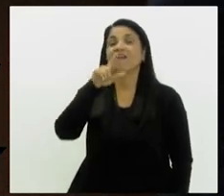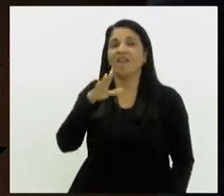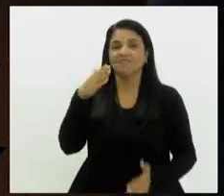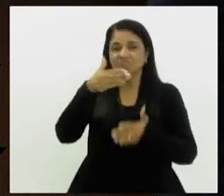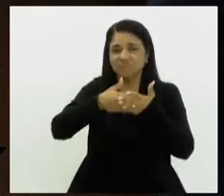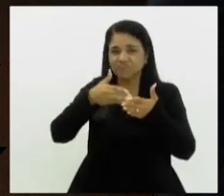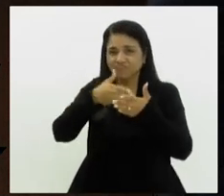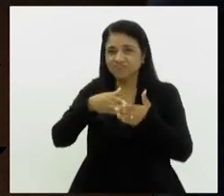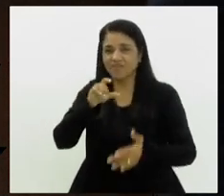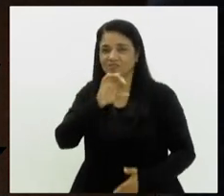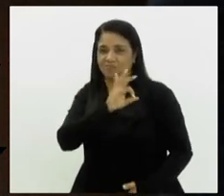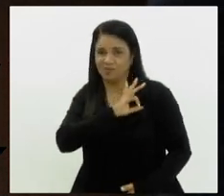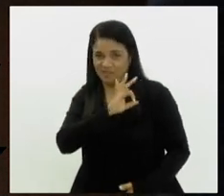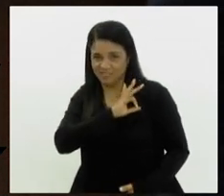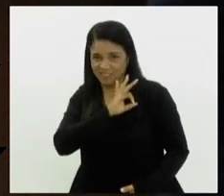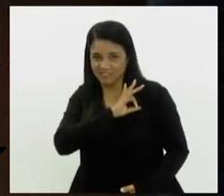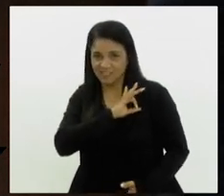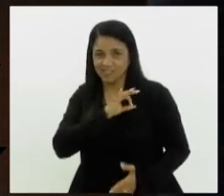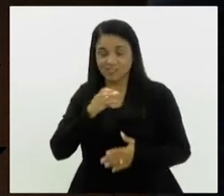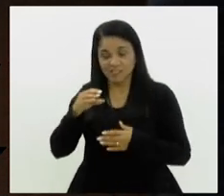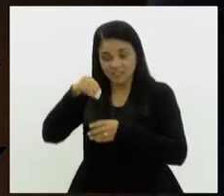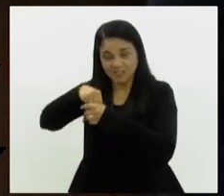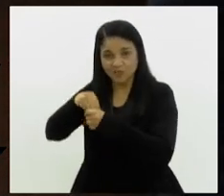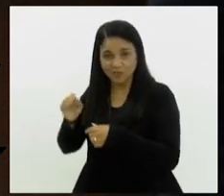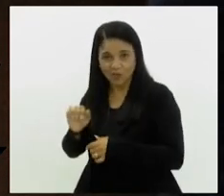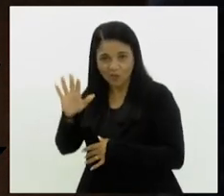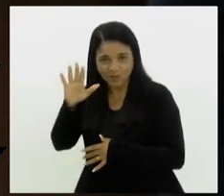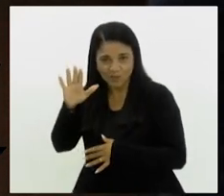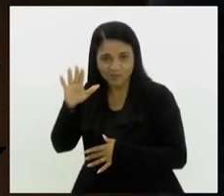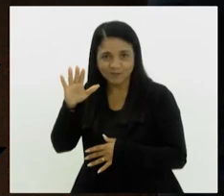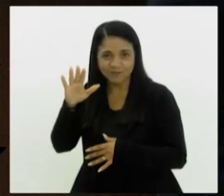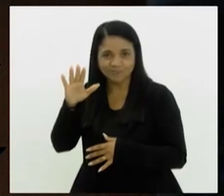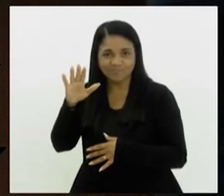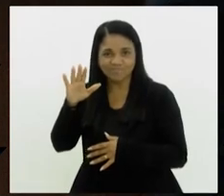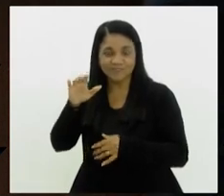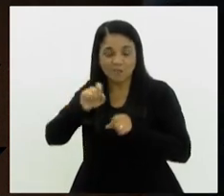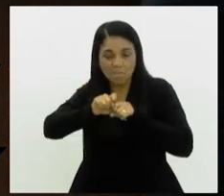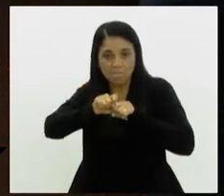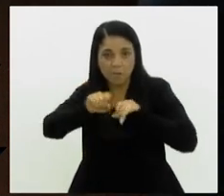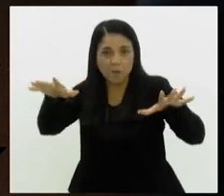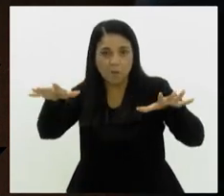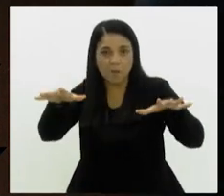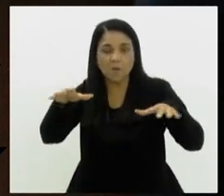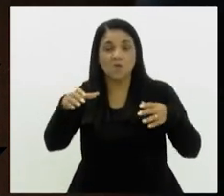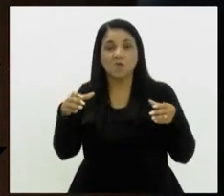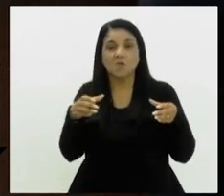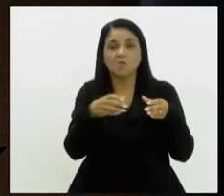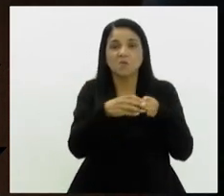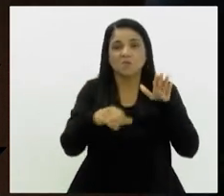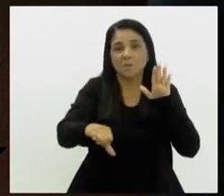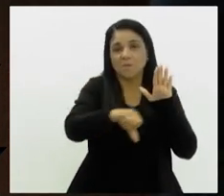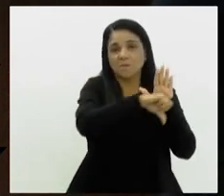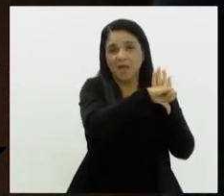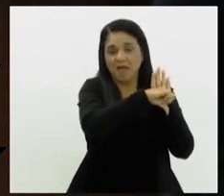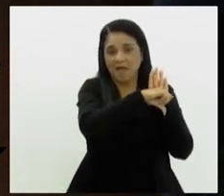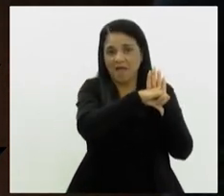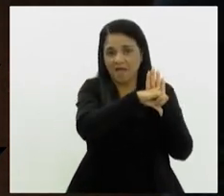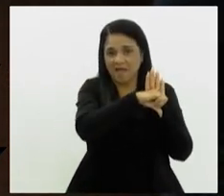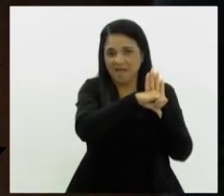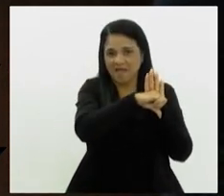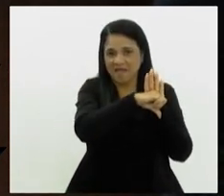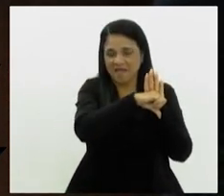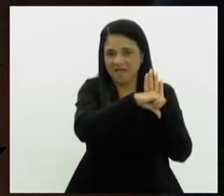ações policiais nas comunidades iria causar a expansão dos narcoterroristas? Quem